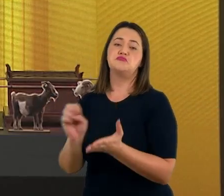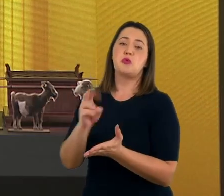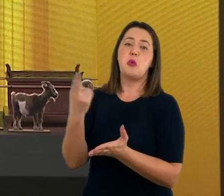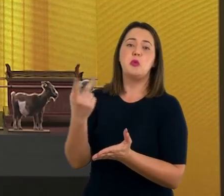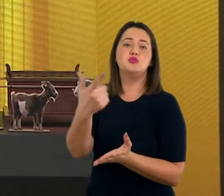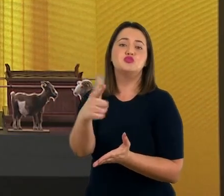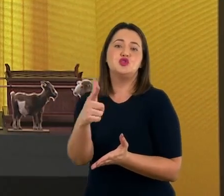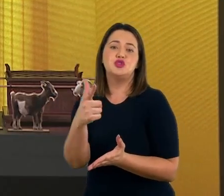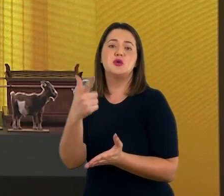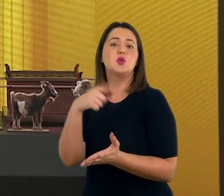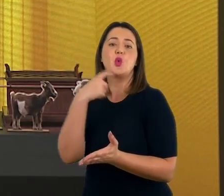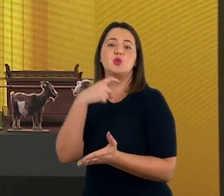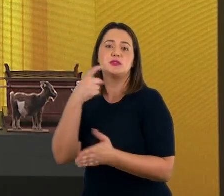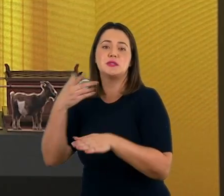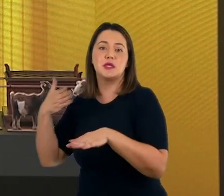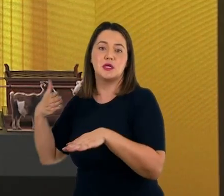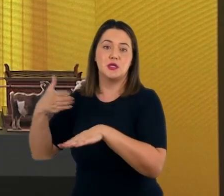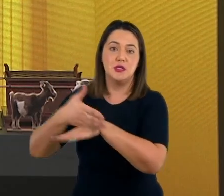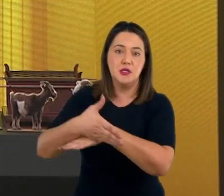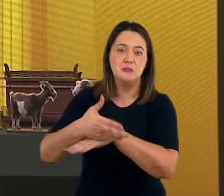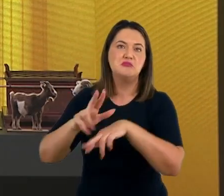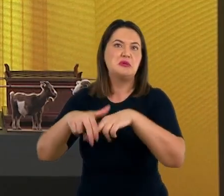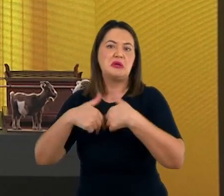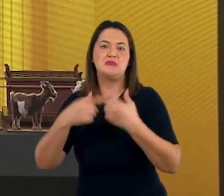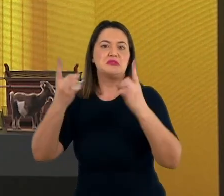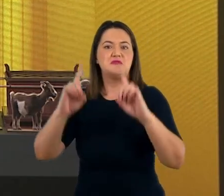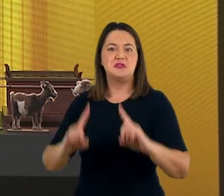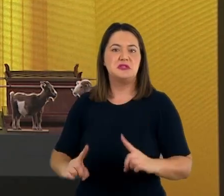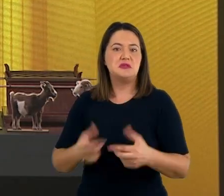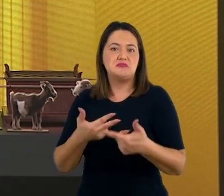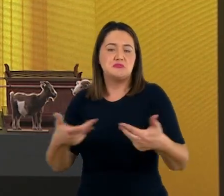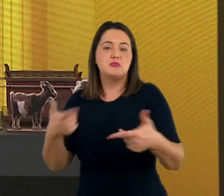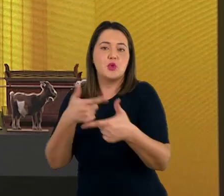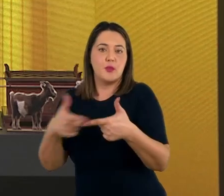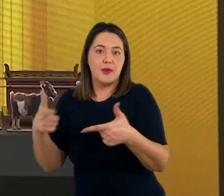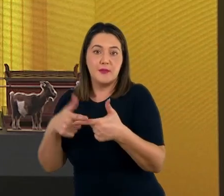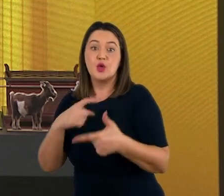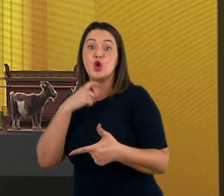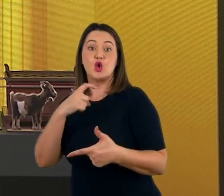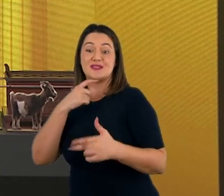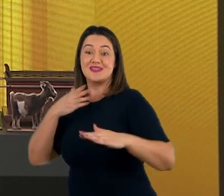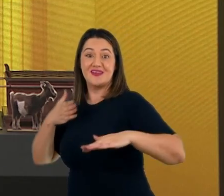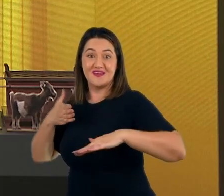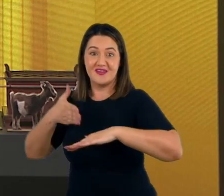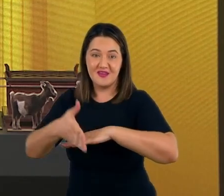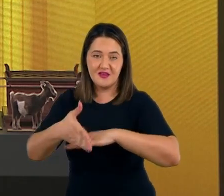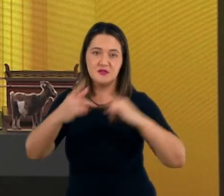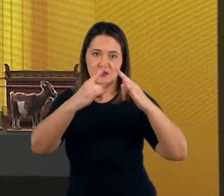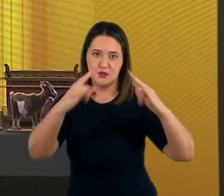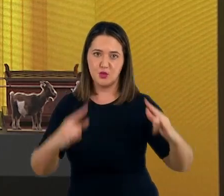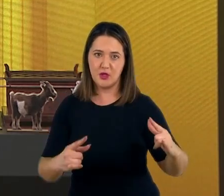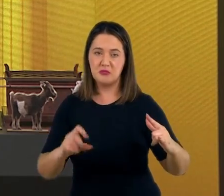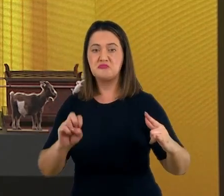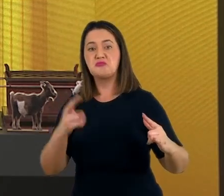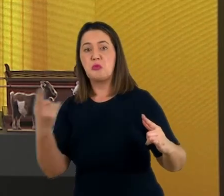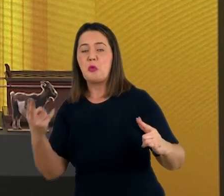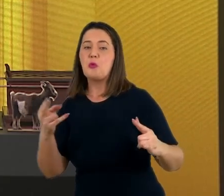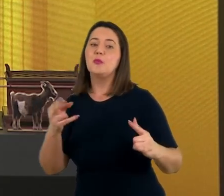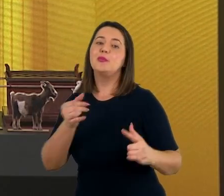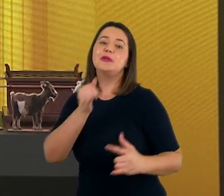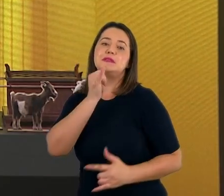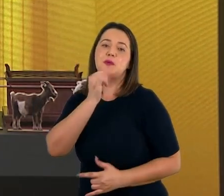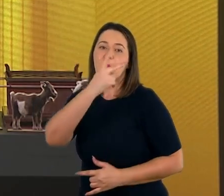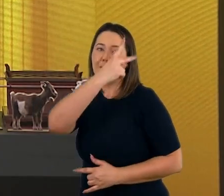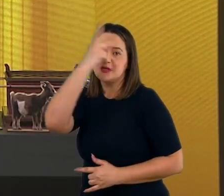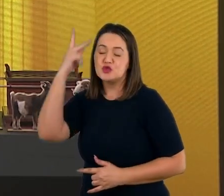também aqueles que estavam impossibilitados de comparecer pessoalmente ao santuário e pedir perdão pelo pecado,